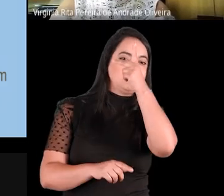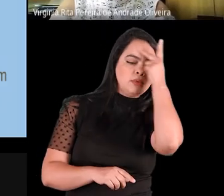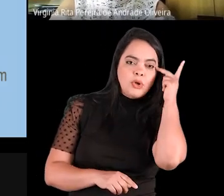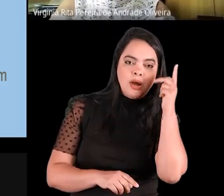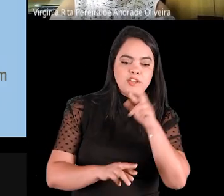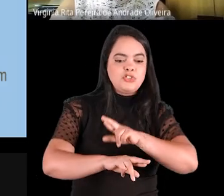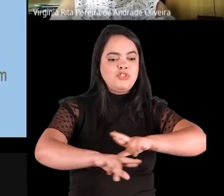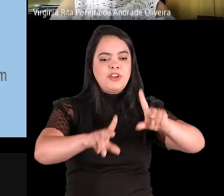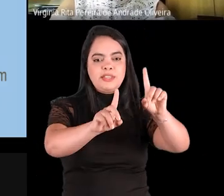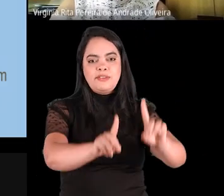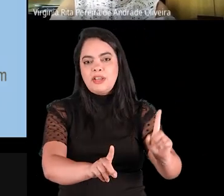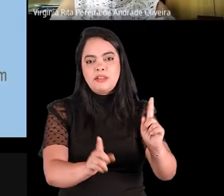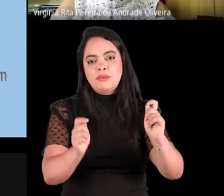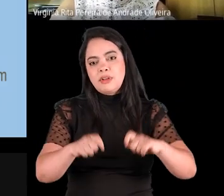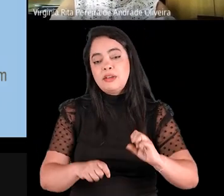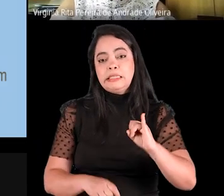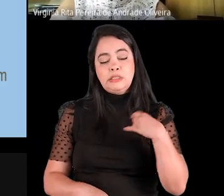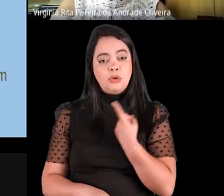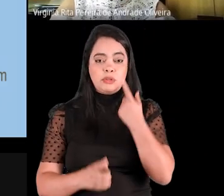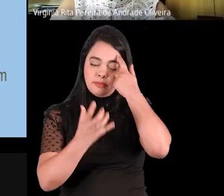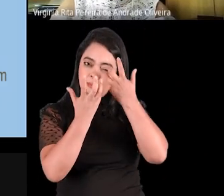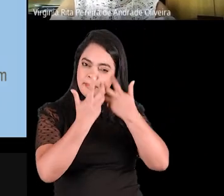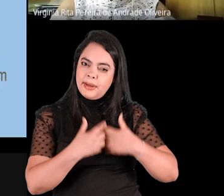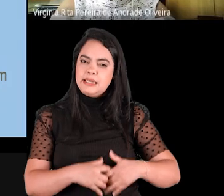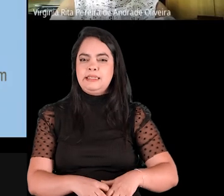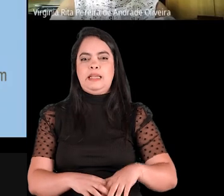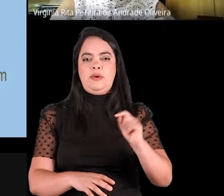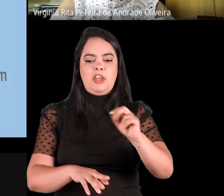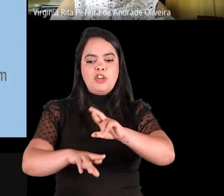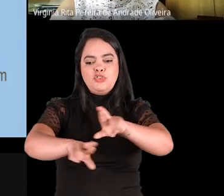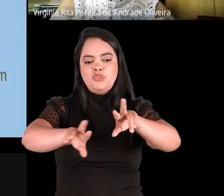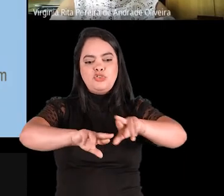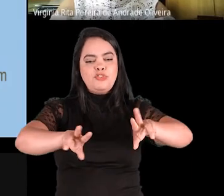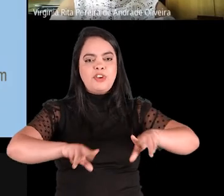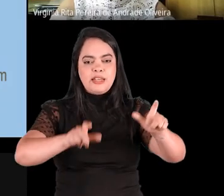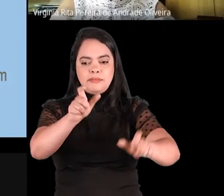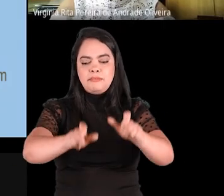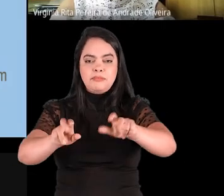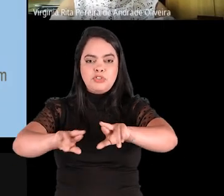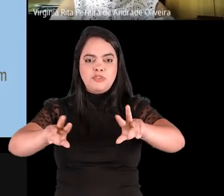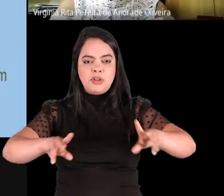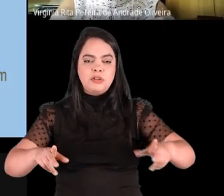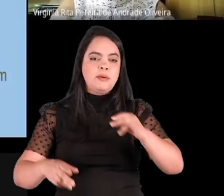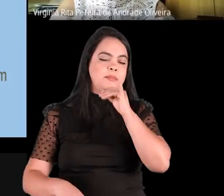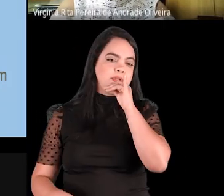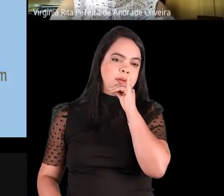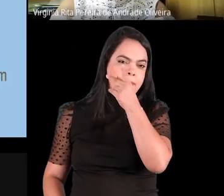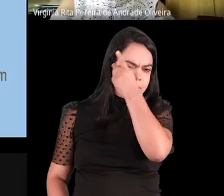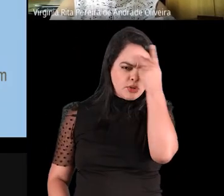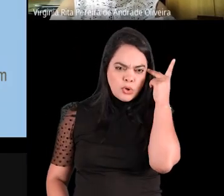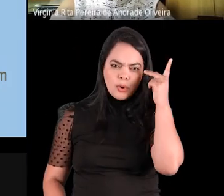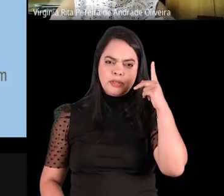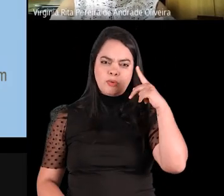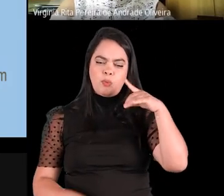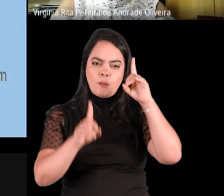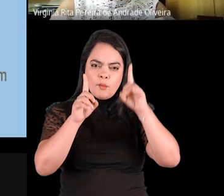estivesse trabalhando na lógica da diversidade, a gente diria, então, né, todas as pessoas que têm uma deficiência intelectual, se você usar